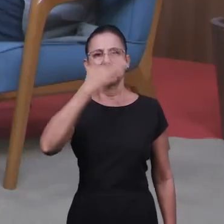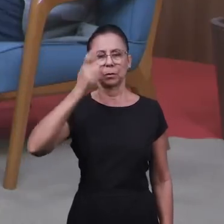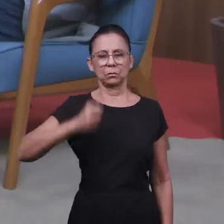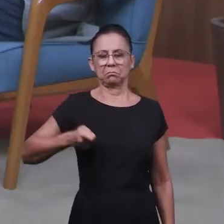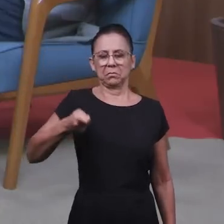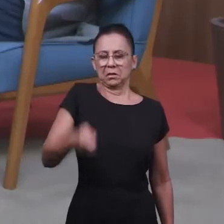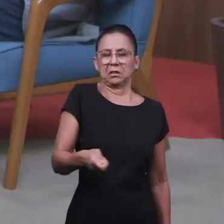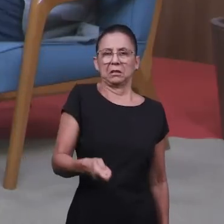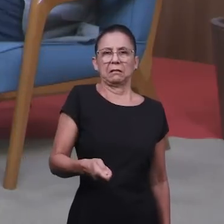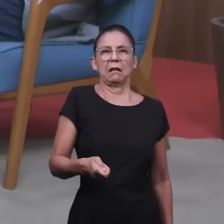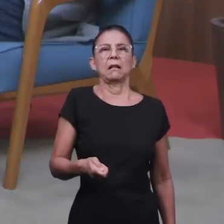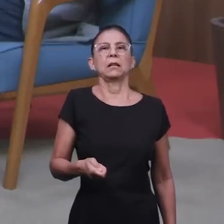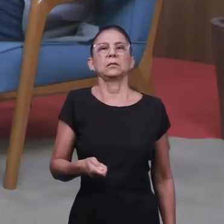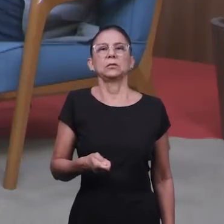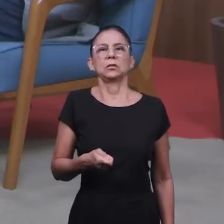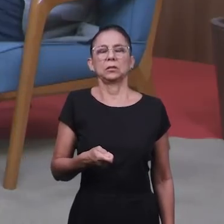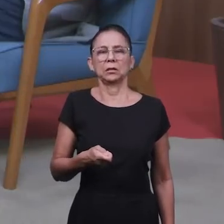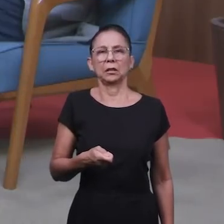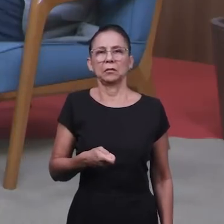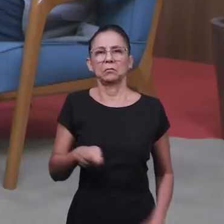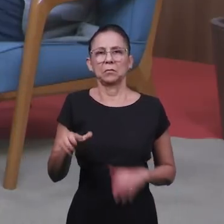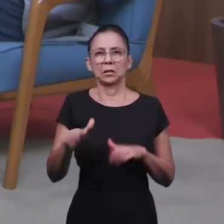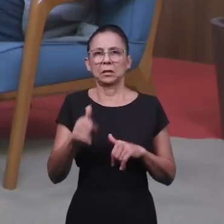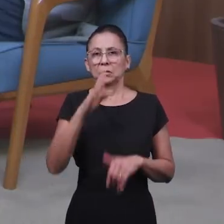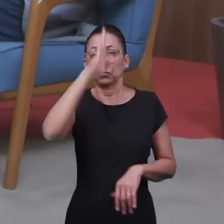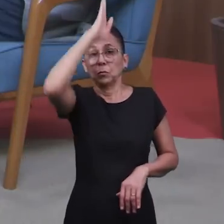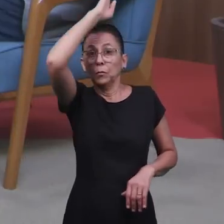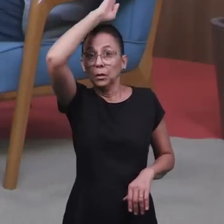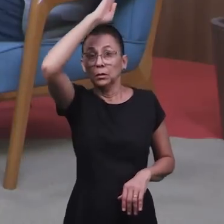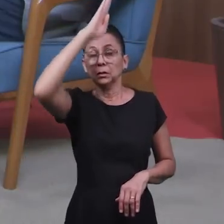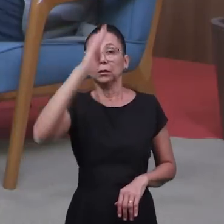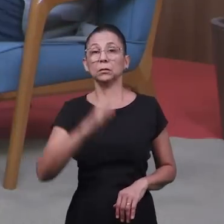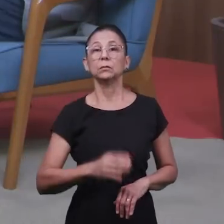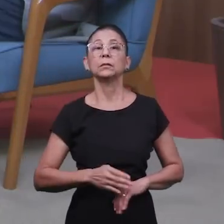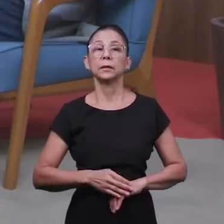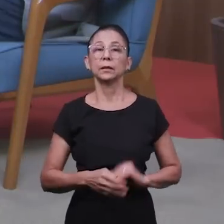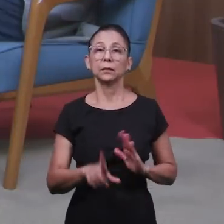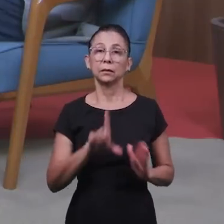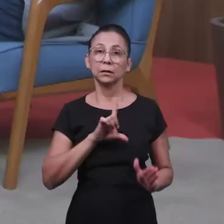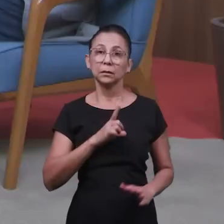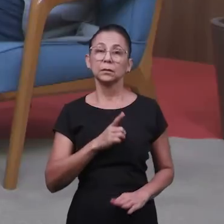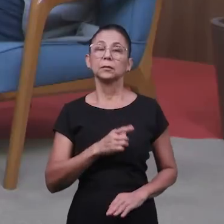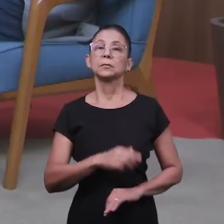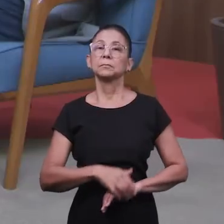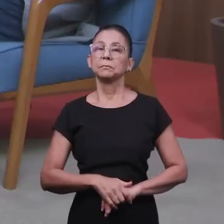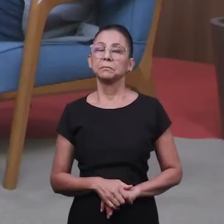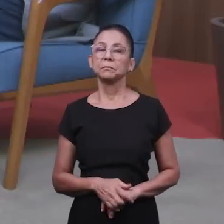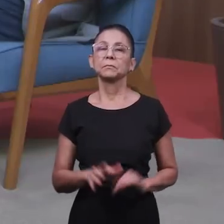de perseguição, mas agora o Paulo convertido ao Evangelho.